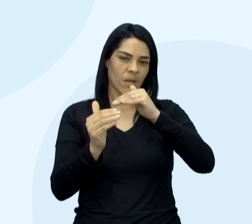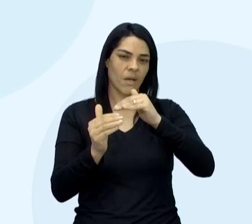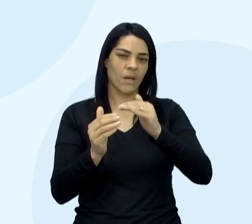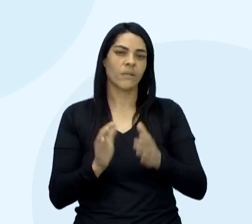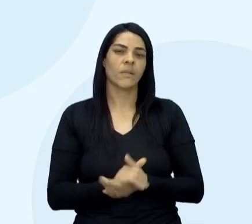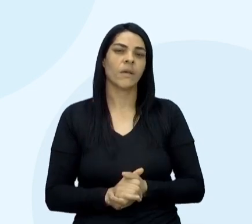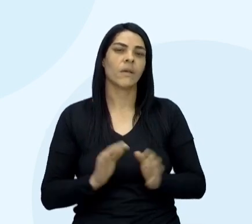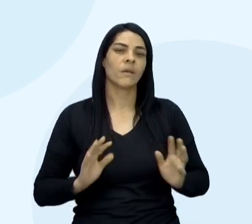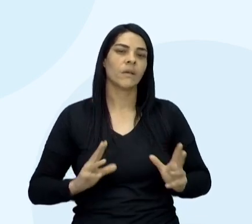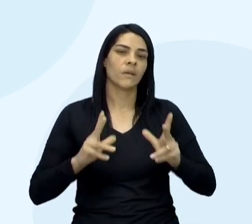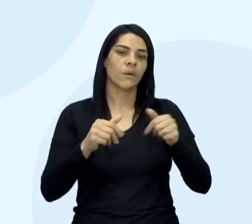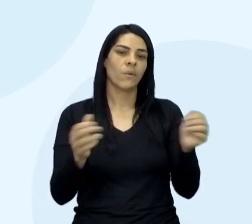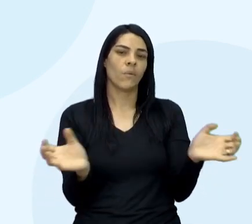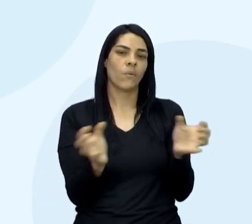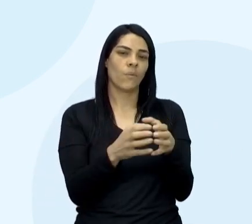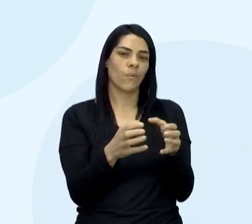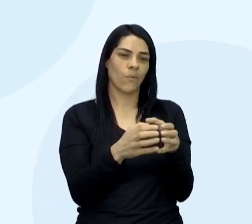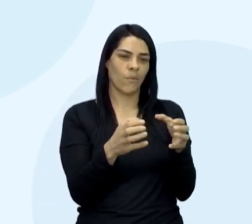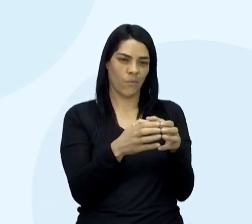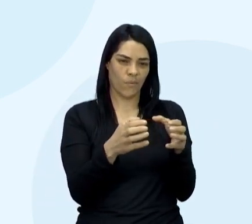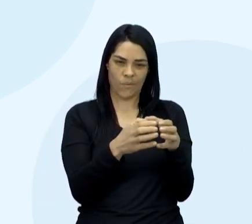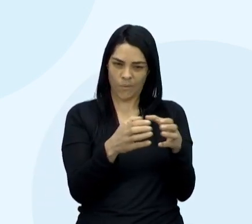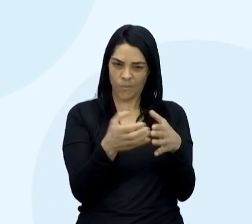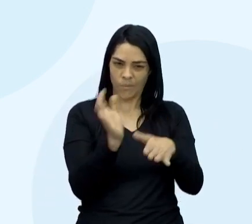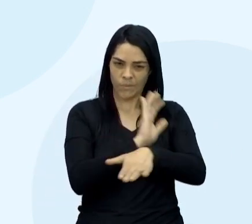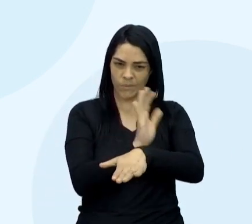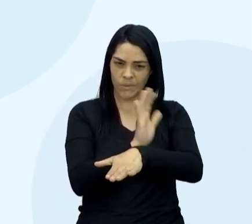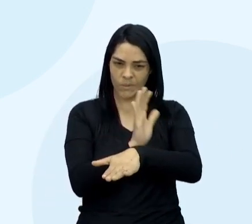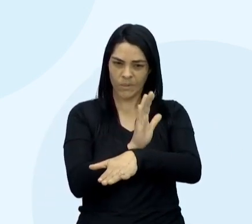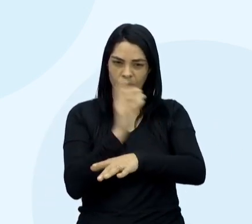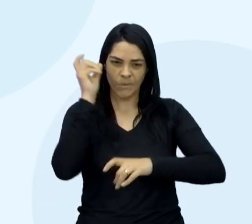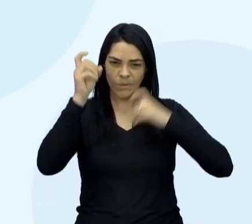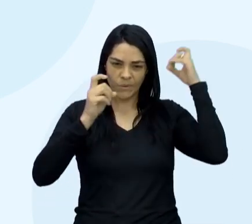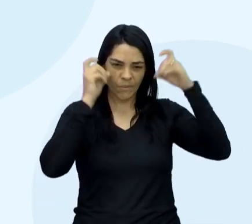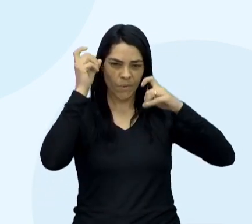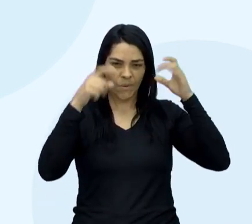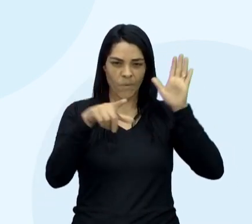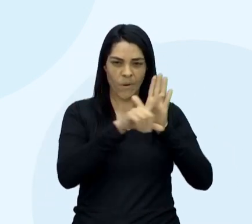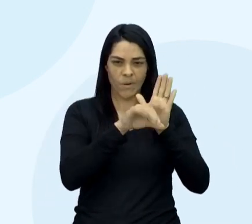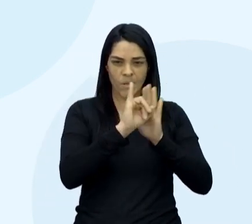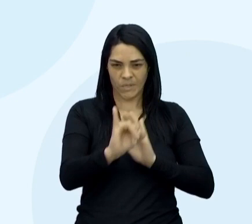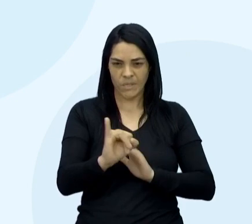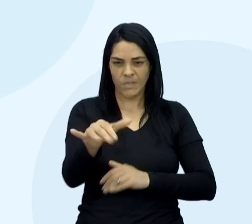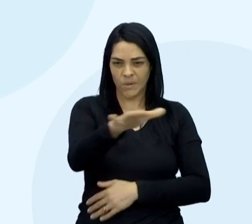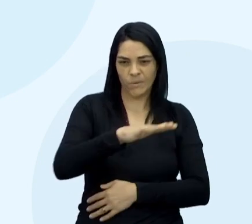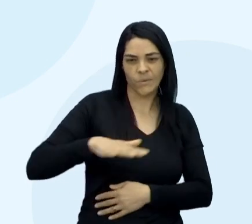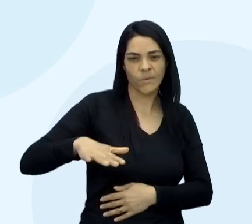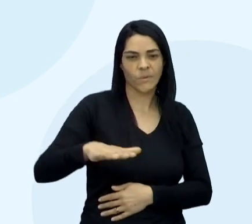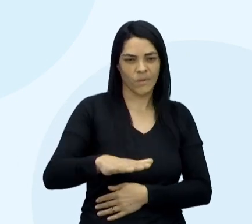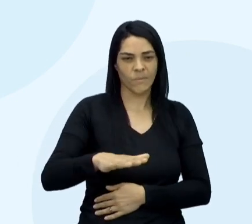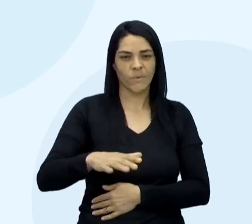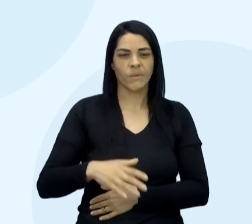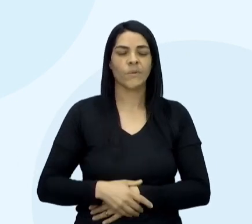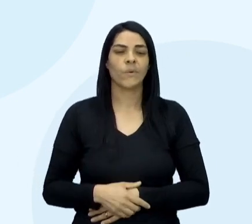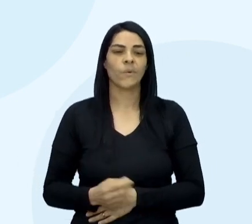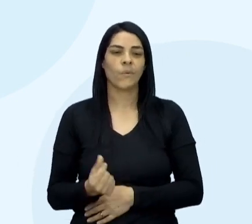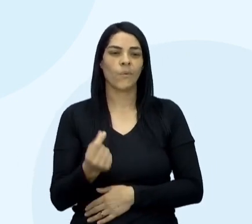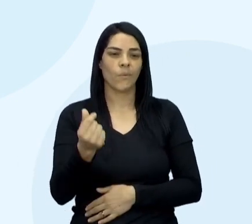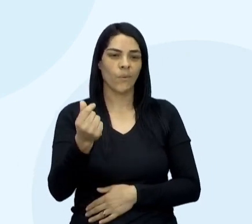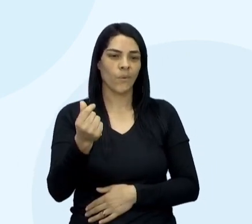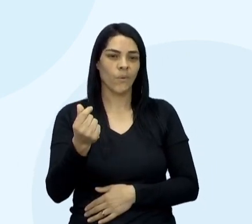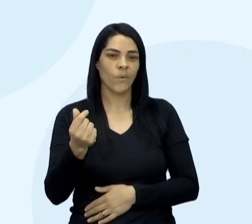preocupa com a legislação do setor. Parte do lucro das distribuidoras de filmes estrangeiros no Brasil é taxado.